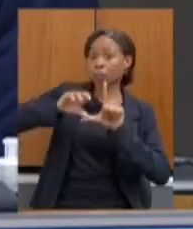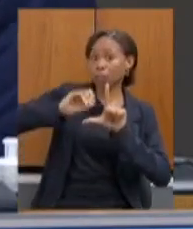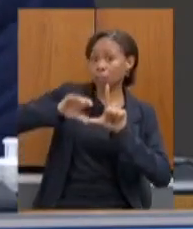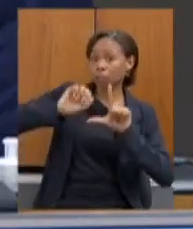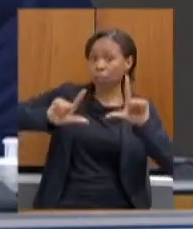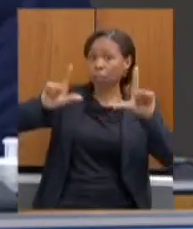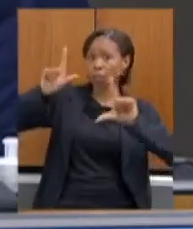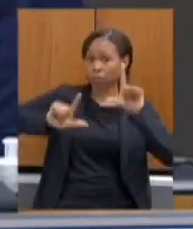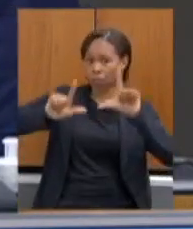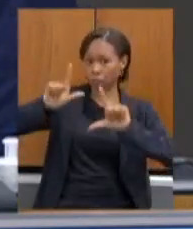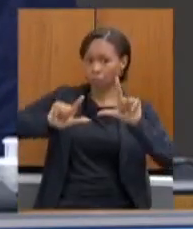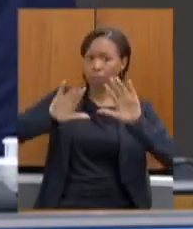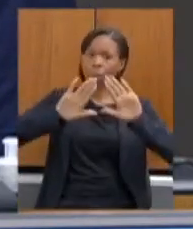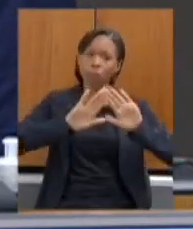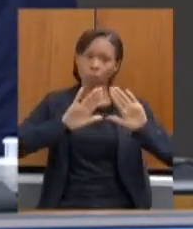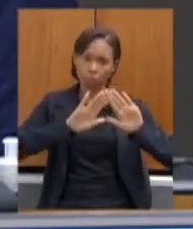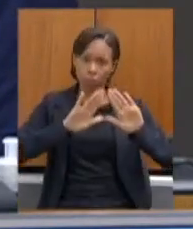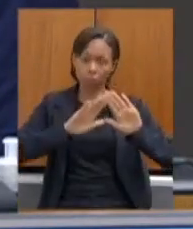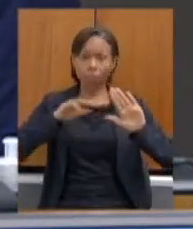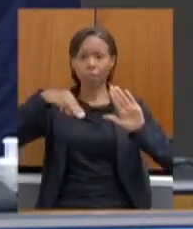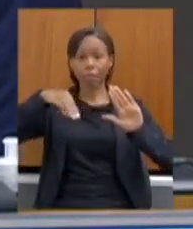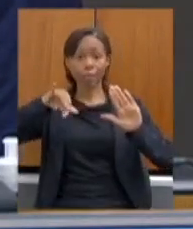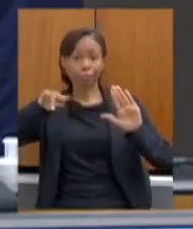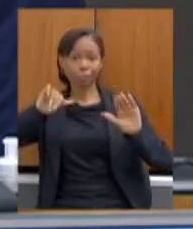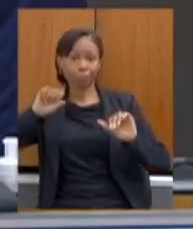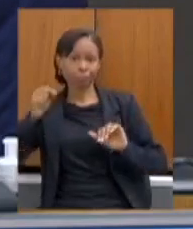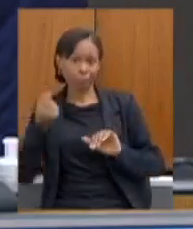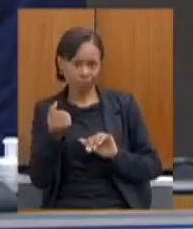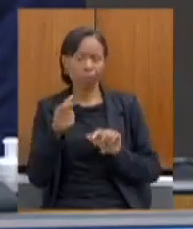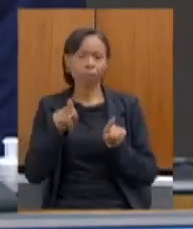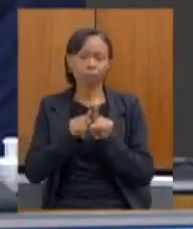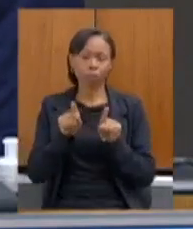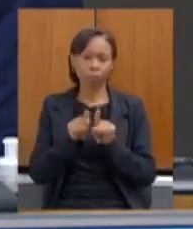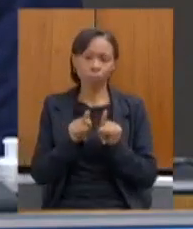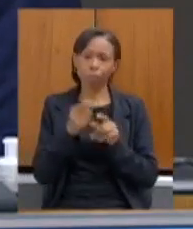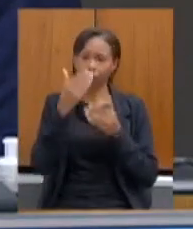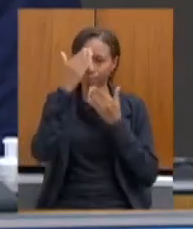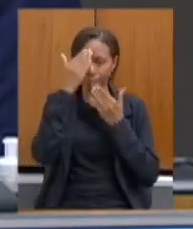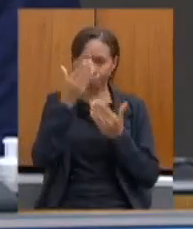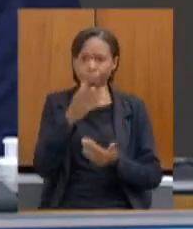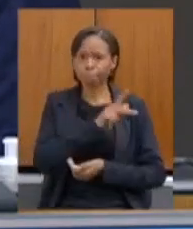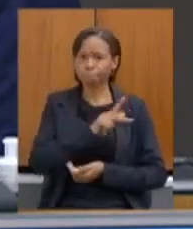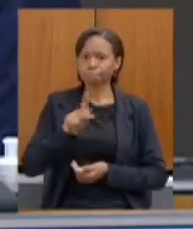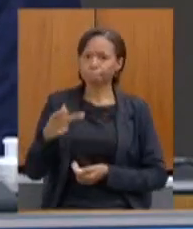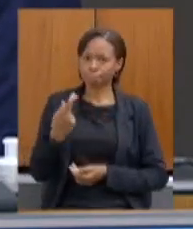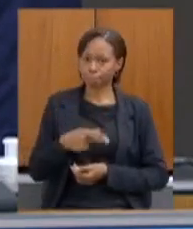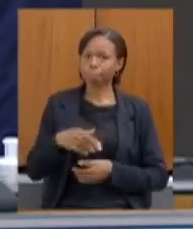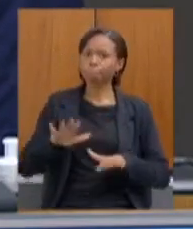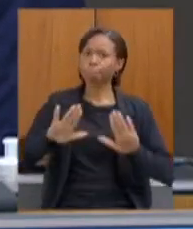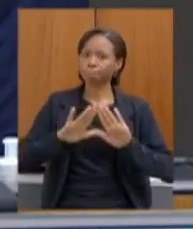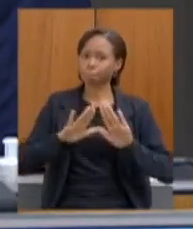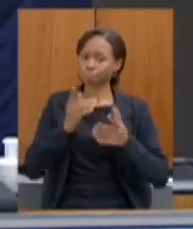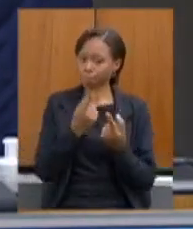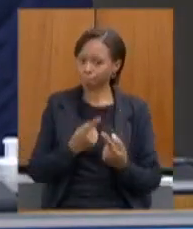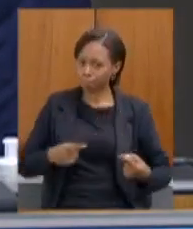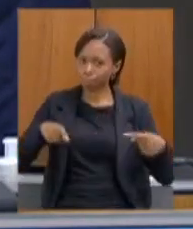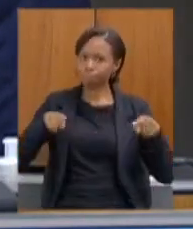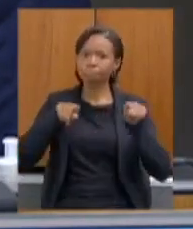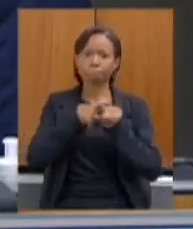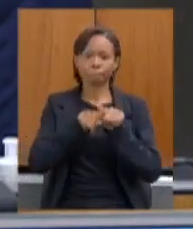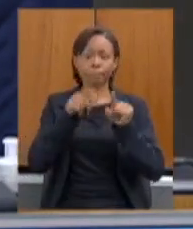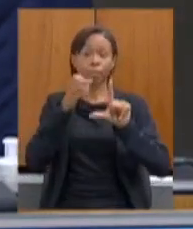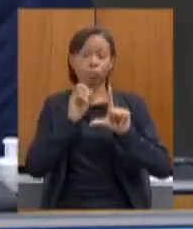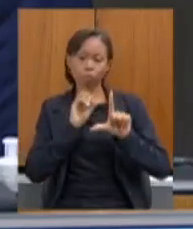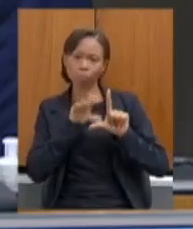agradecimento ao nosso presidente, deputado Agostinho Patruzzi, demais membros da mesa e demais deputados da Casa, pela parceria de